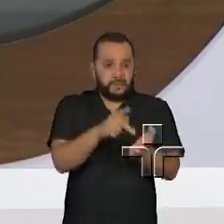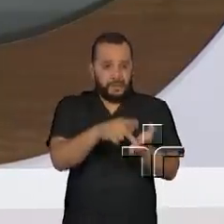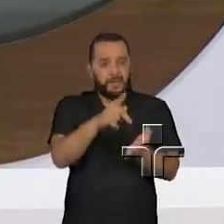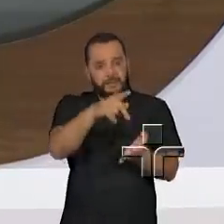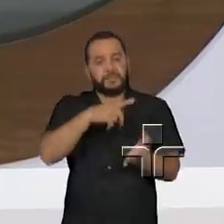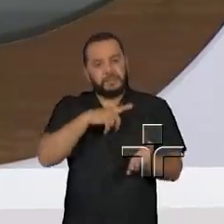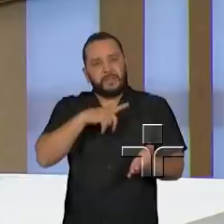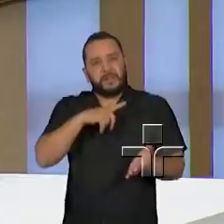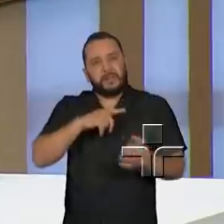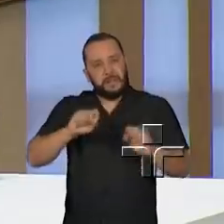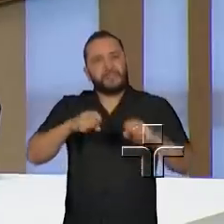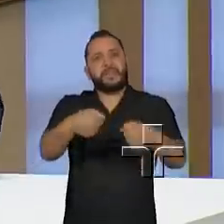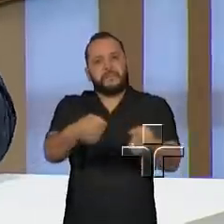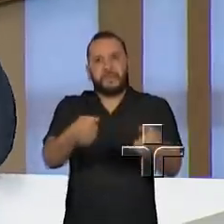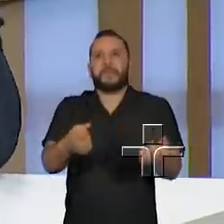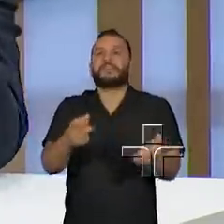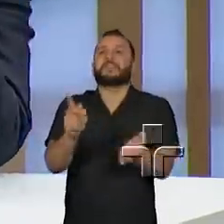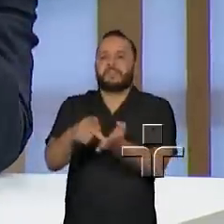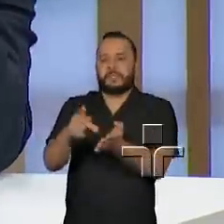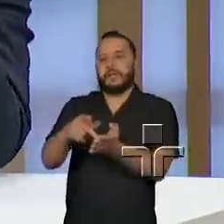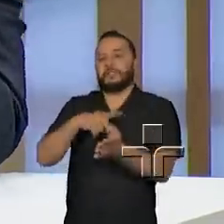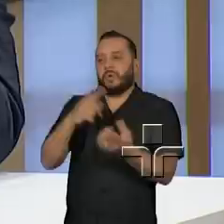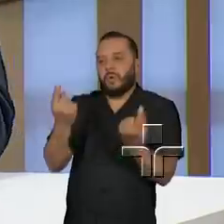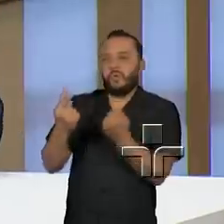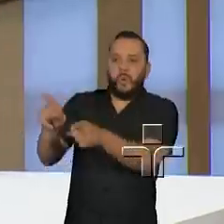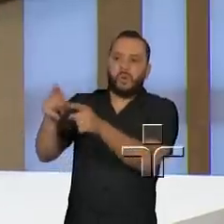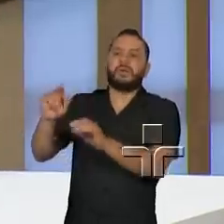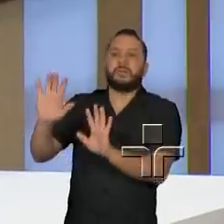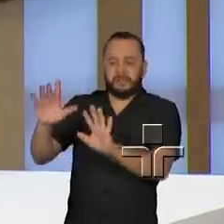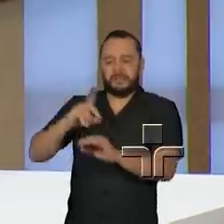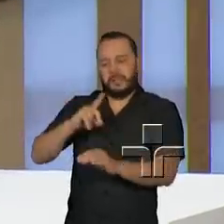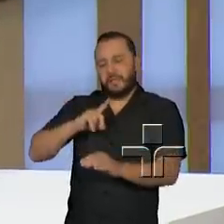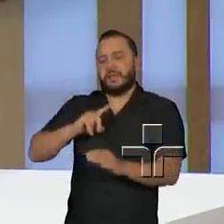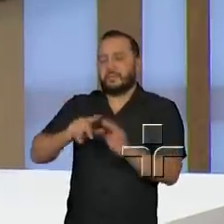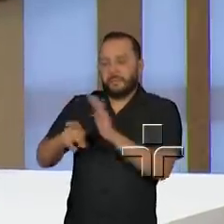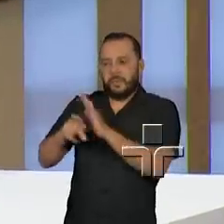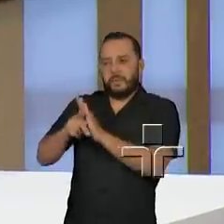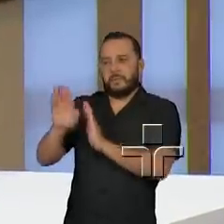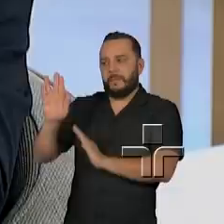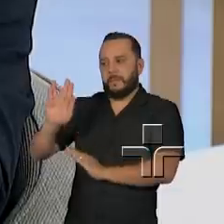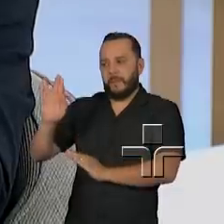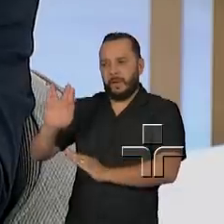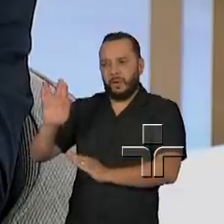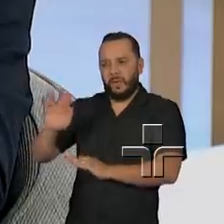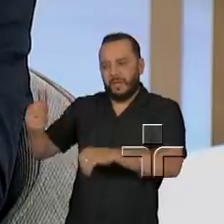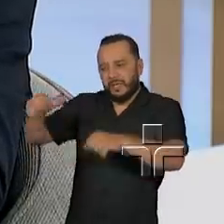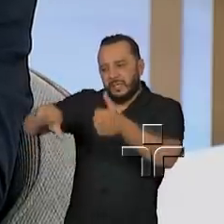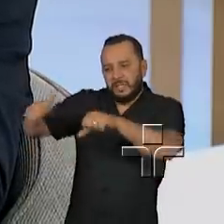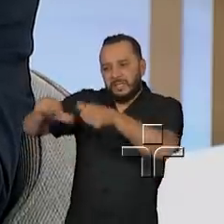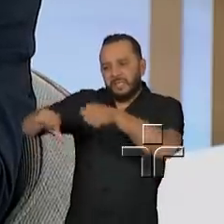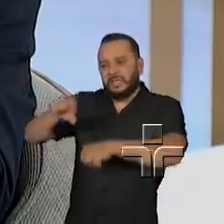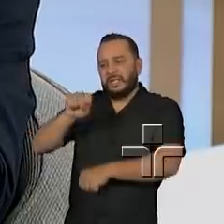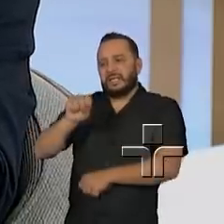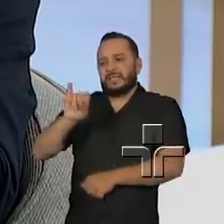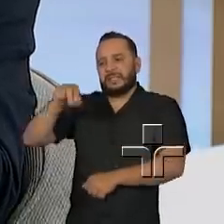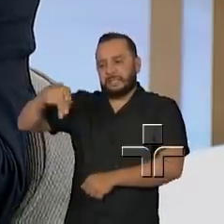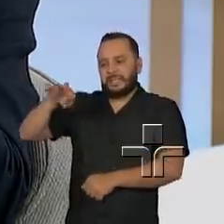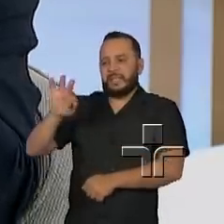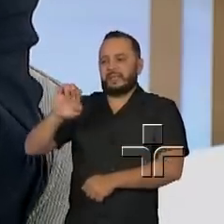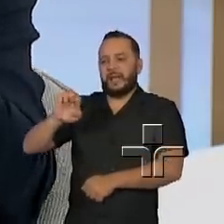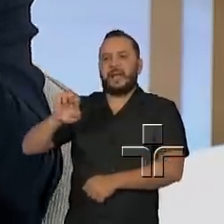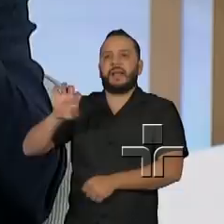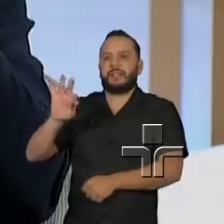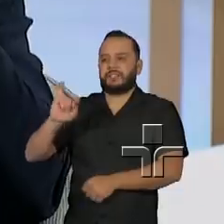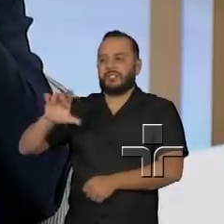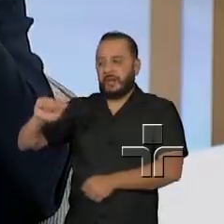Isso, ele defende, não é que eu sou contra, mas tem a questão da maconha sintética. E que, na minha opinião, não faz o menor sentido. A maconha está